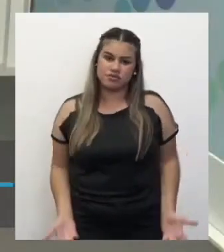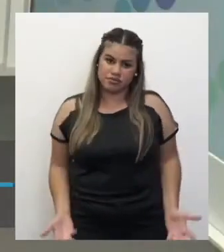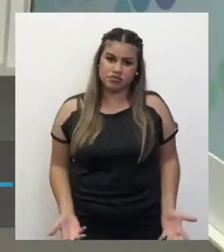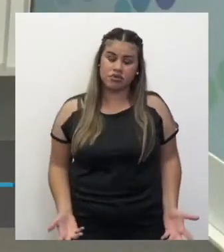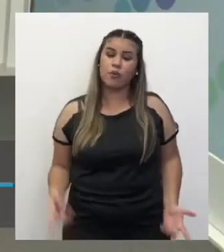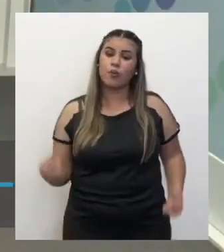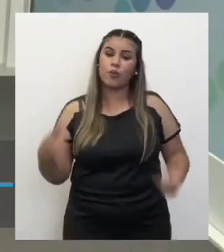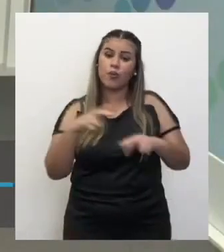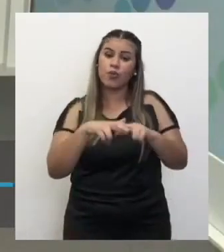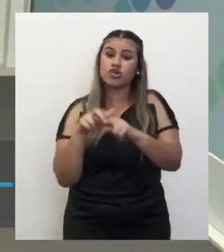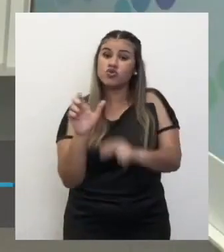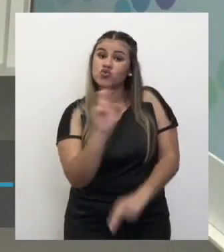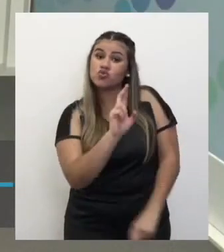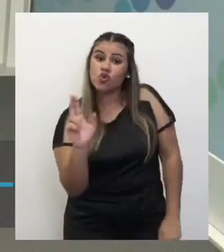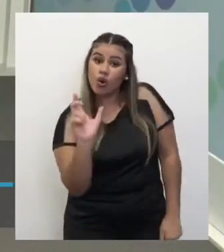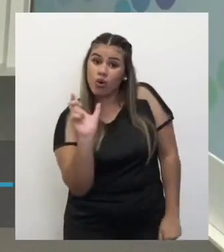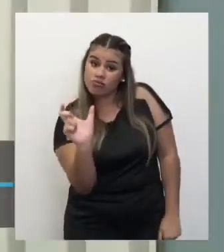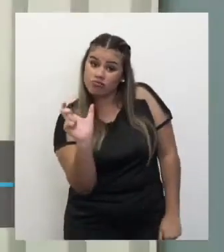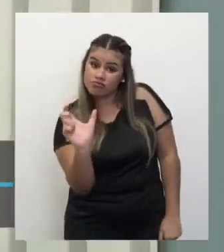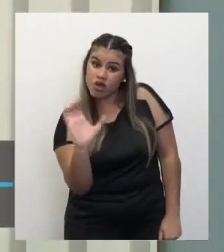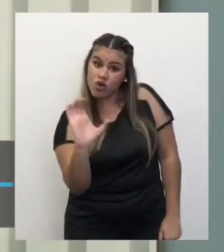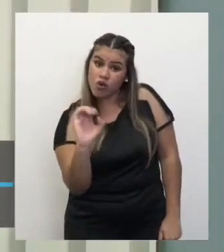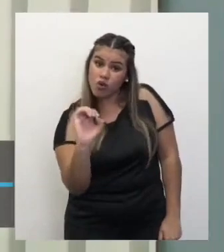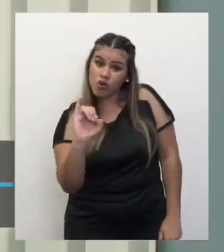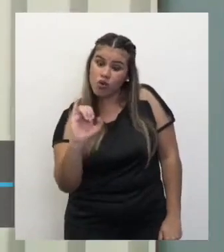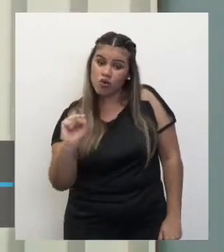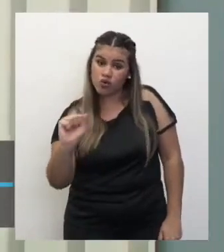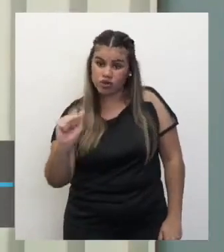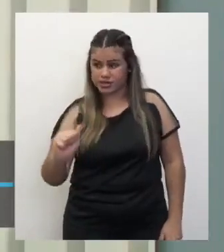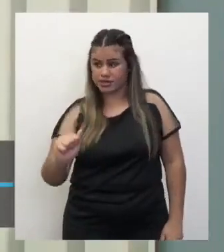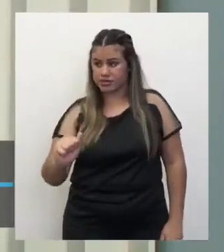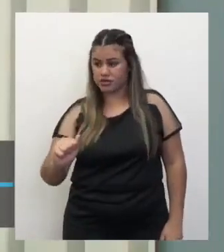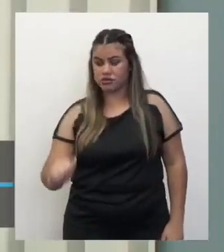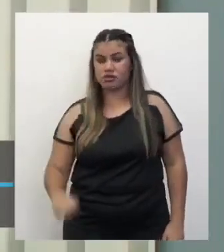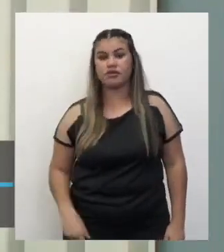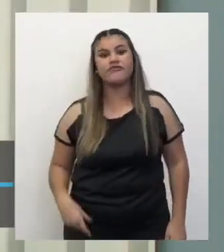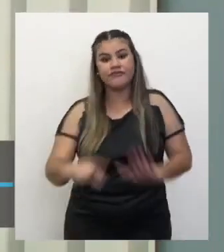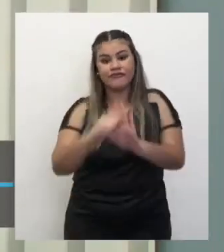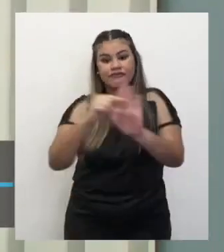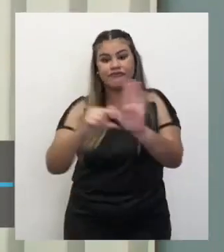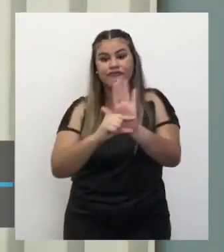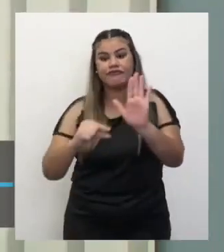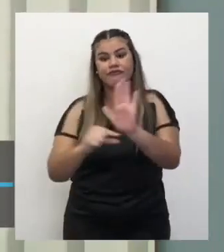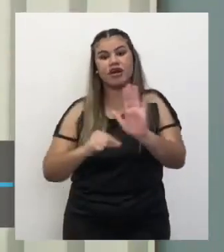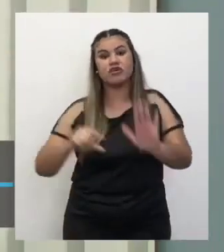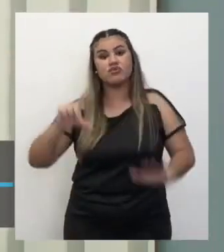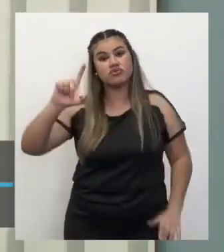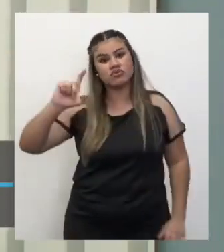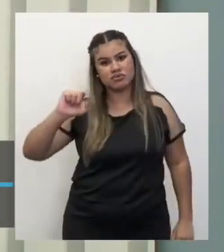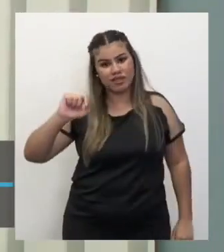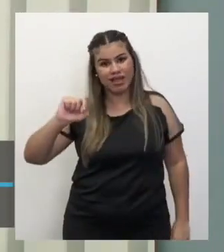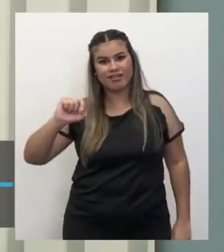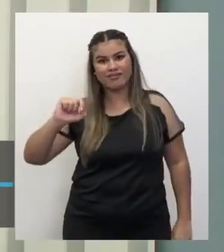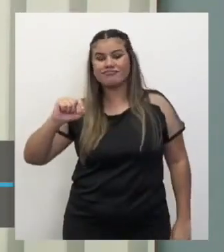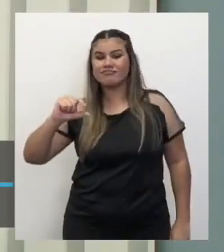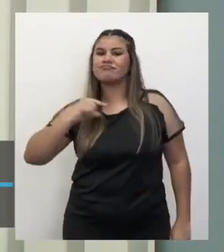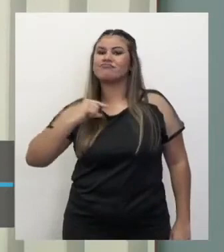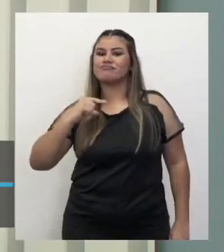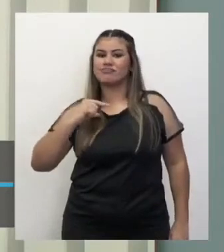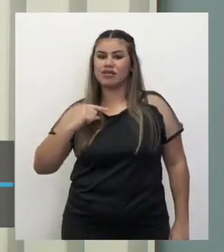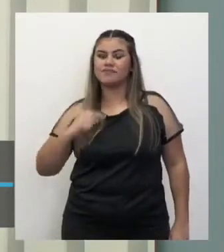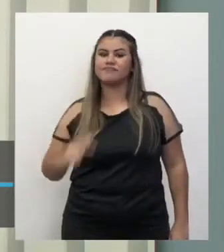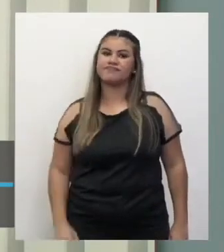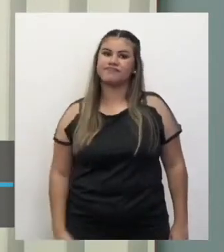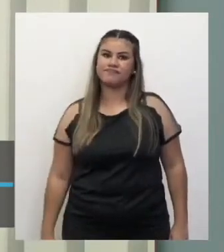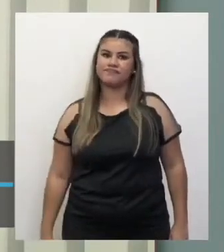coisa. Então, olha como a literatura em 10, vou repetir, em 10 versos ganha essa grandiosidade.